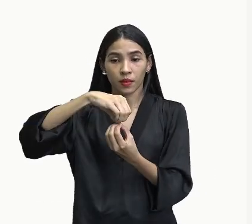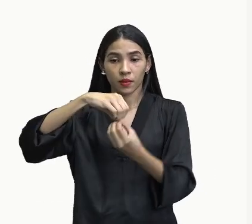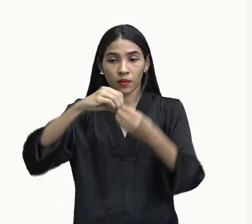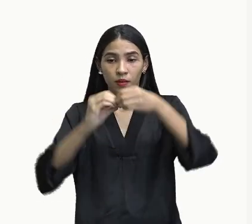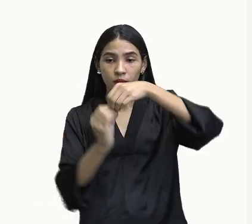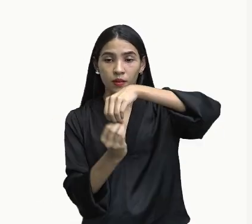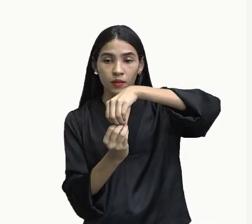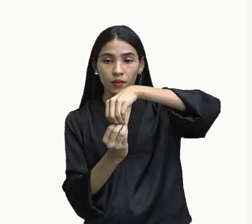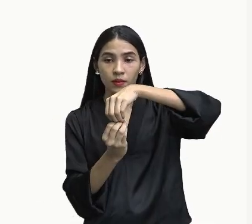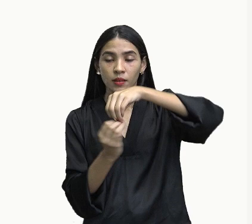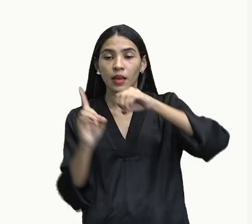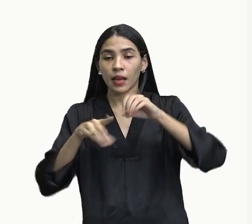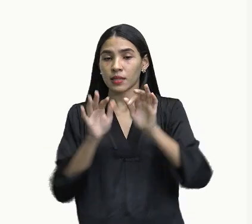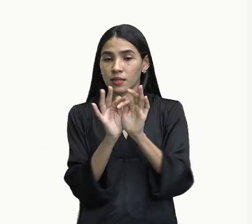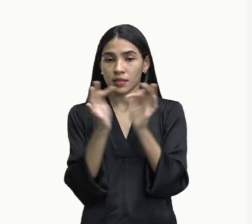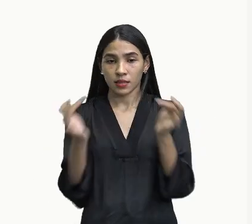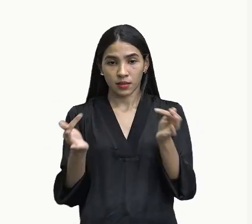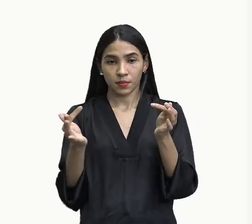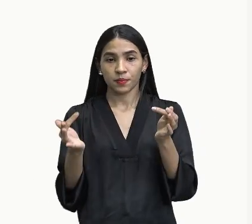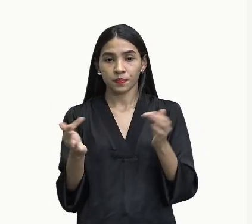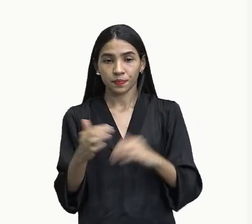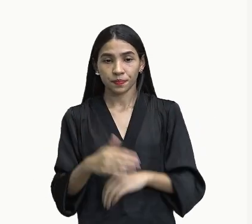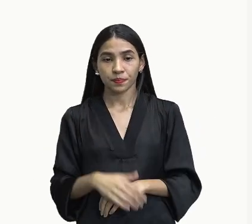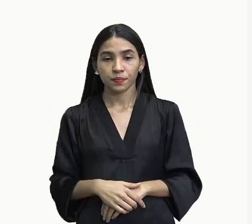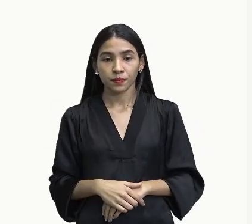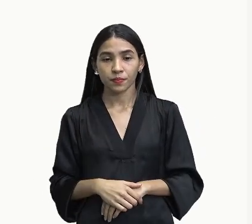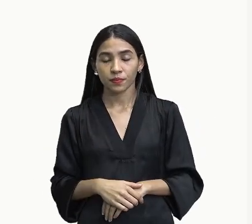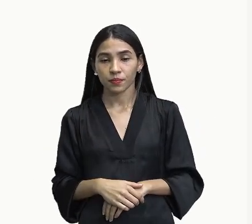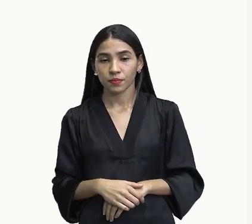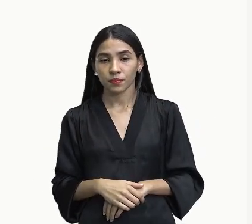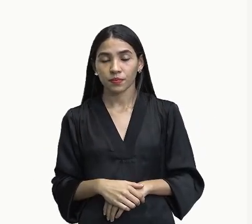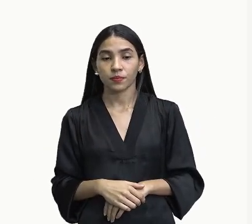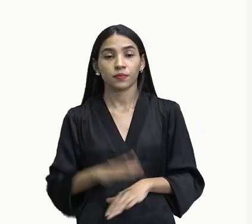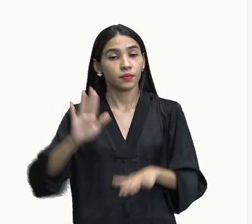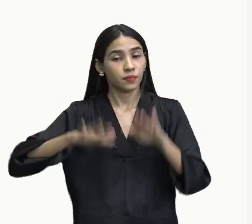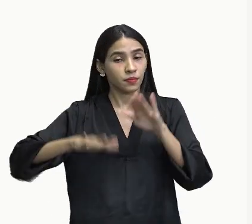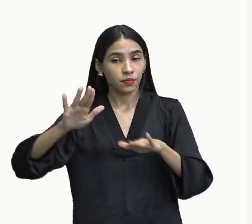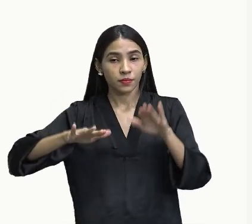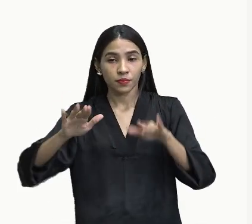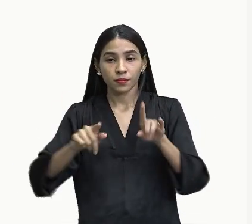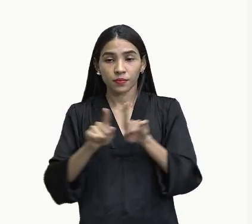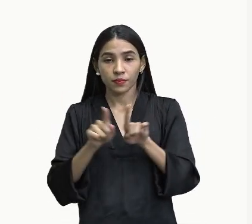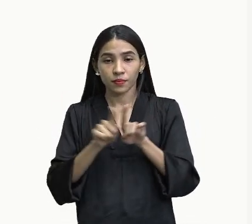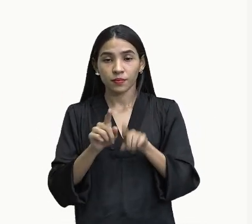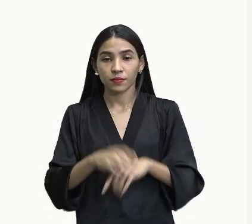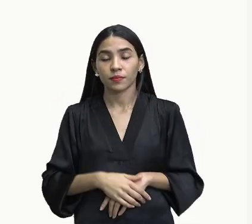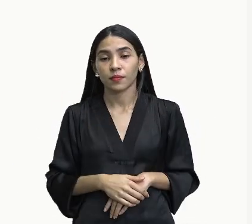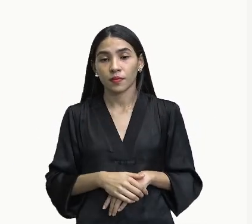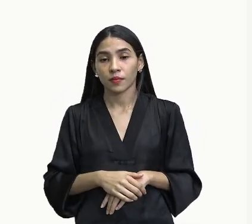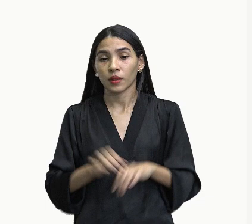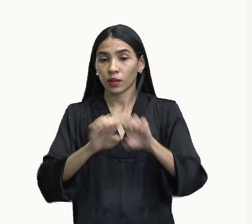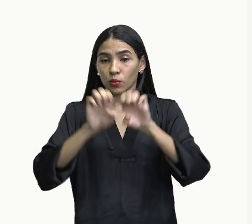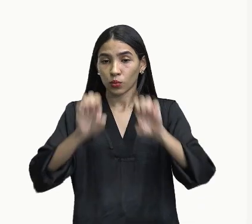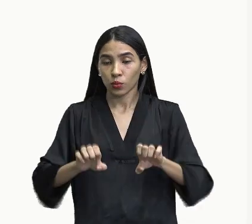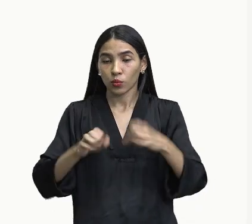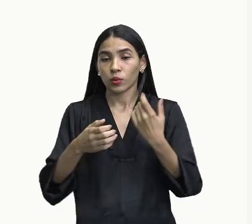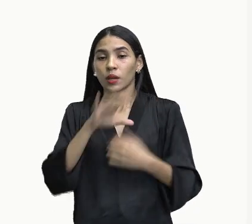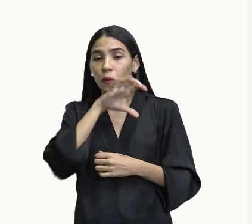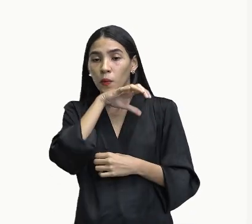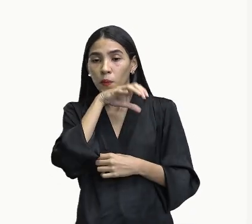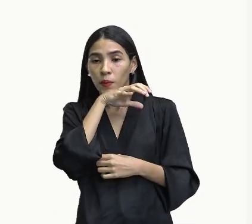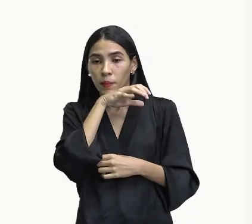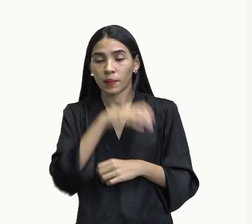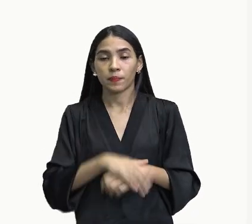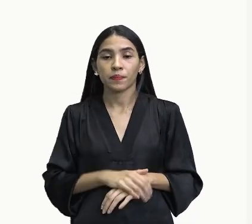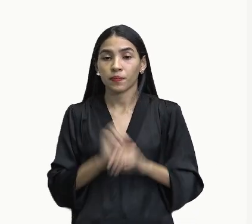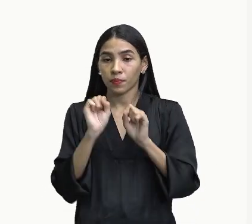nesse caso, é muito mais simples desses indivíduos. Dependendo do indivíduo, dependendo da espécie,